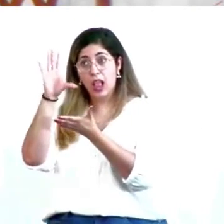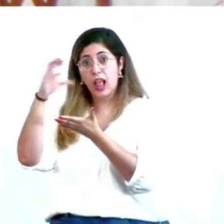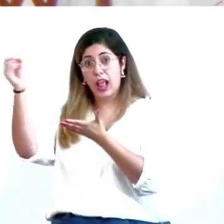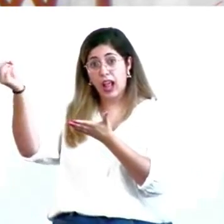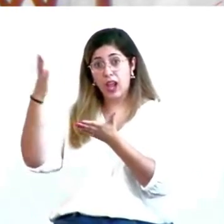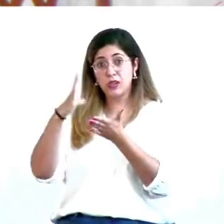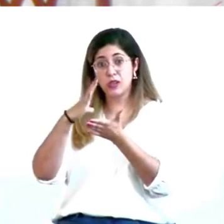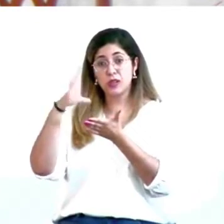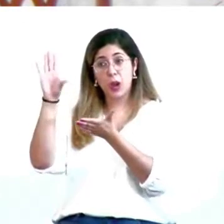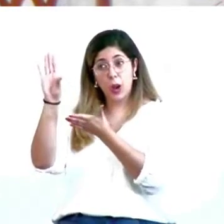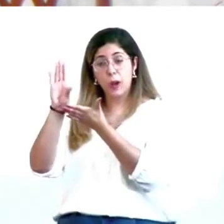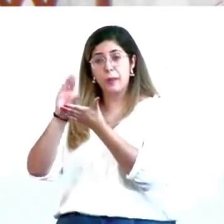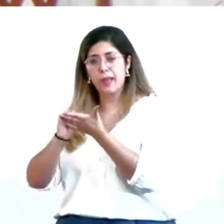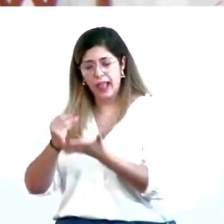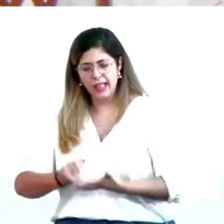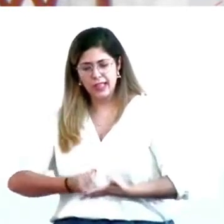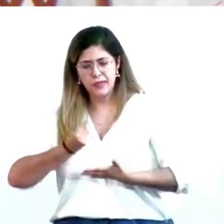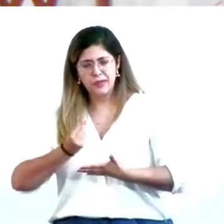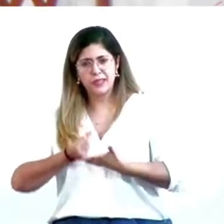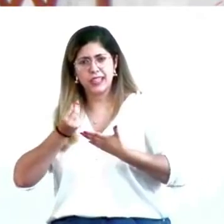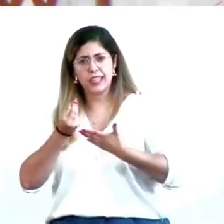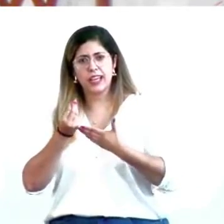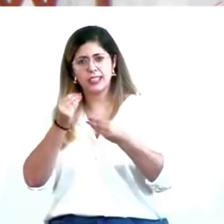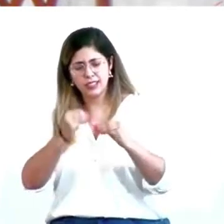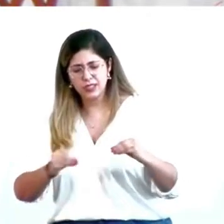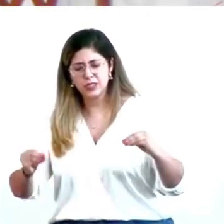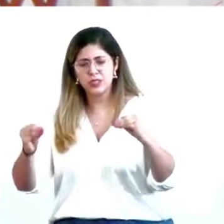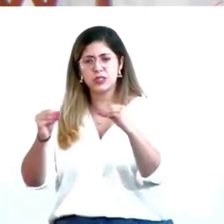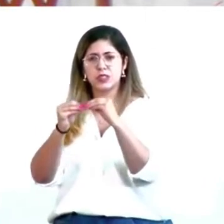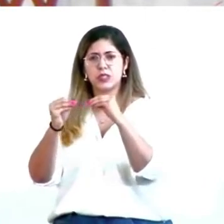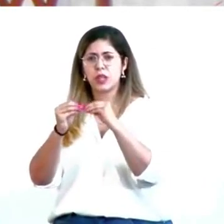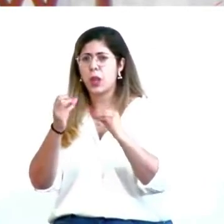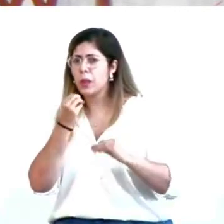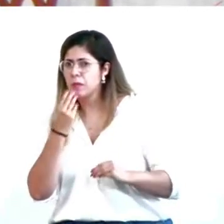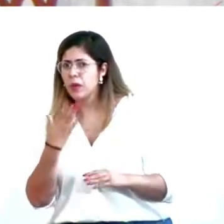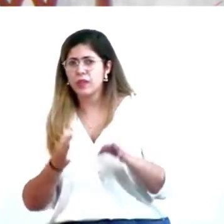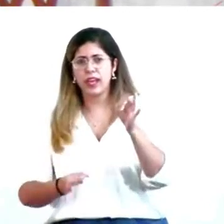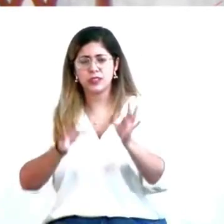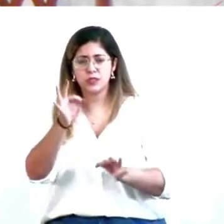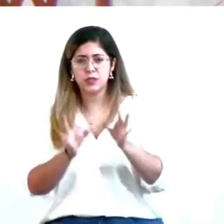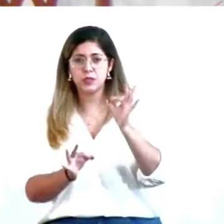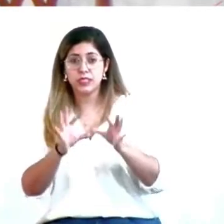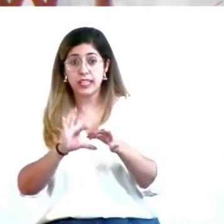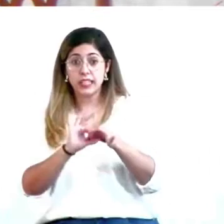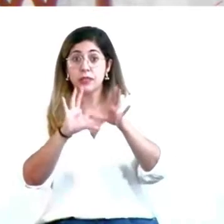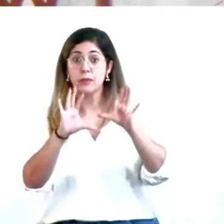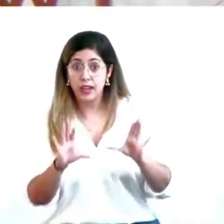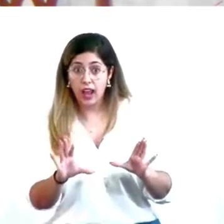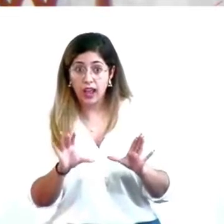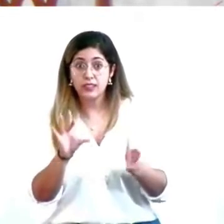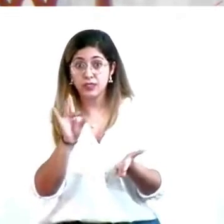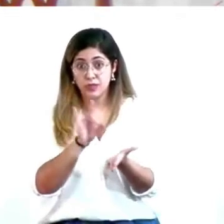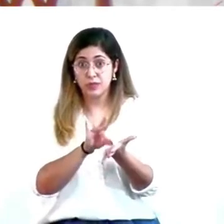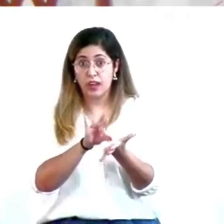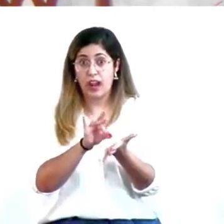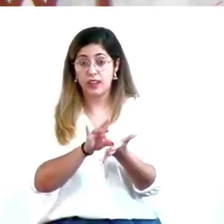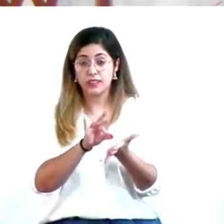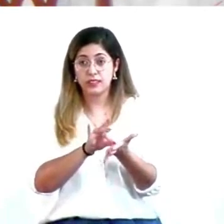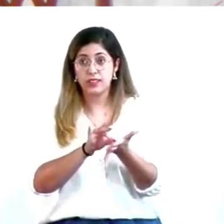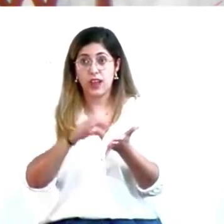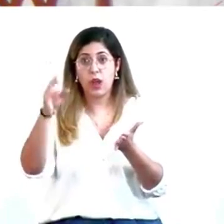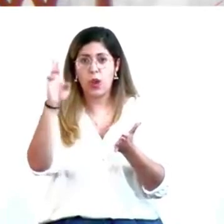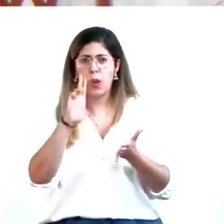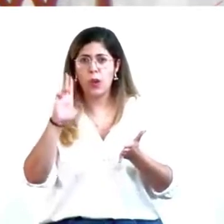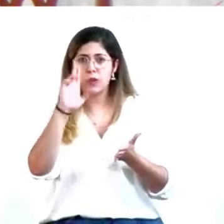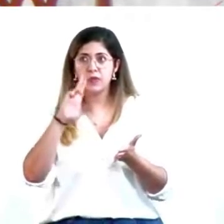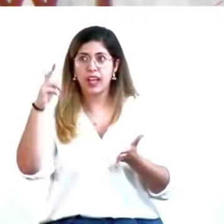aqueles que vivem de modo a ter bondade, justiça e verdade na prática, eles serão instrumentos de